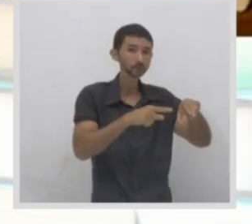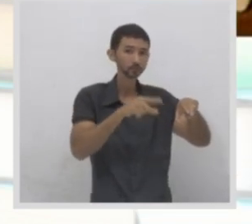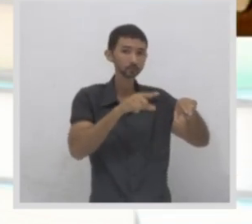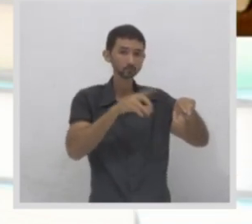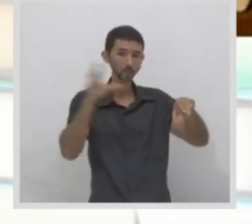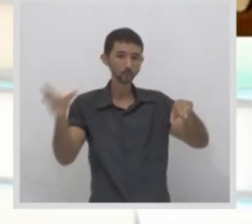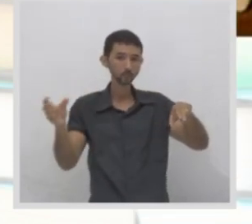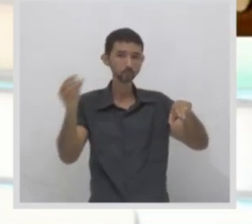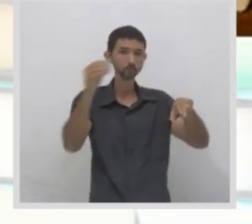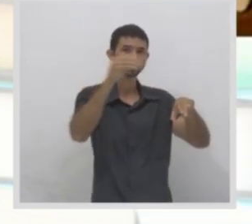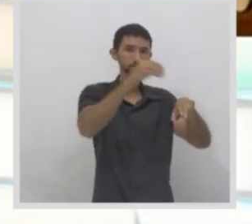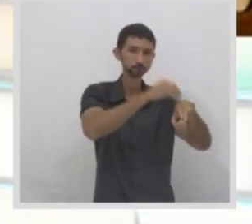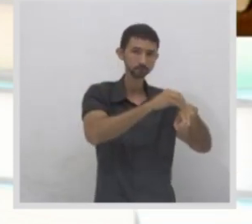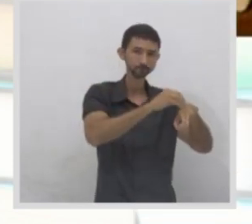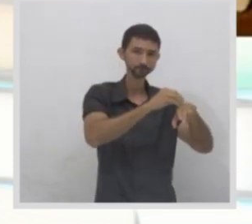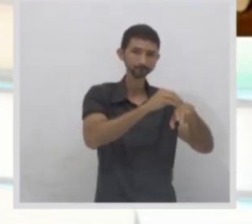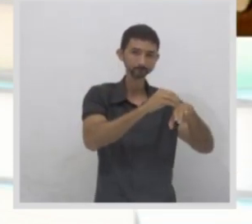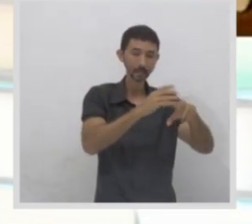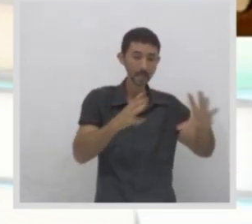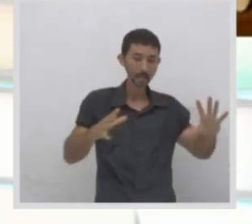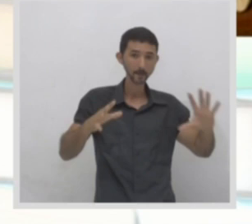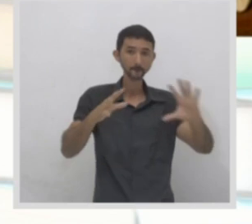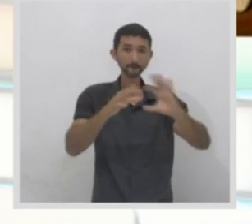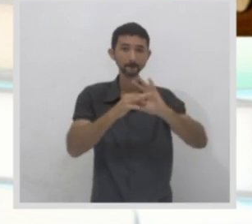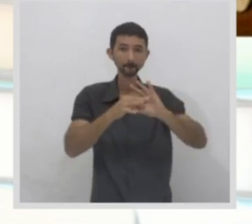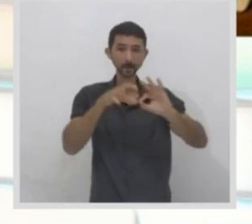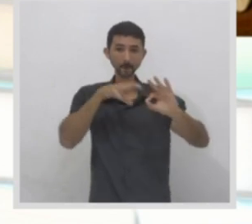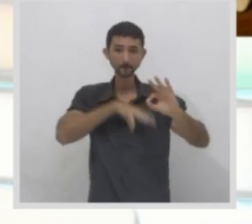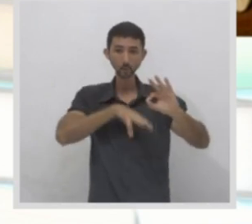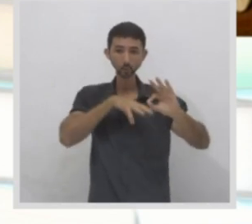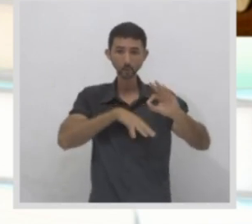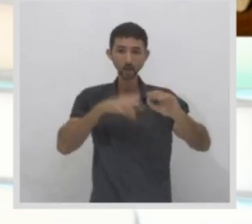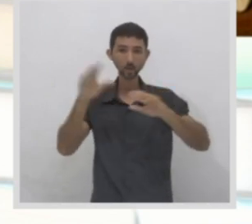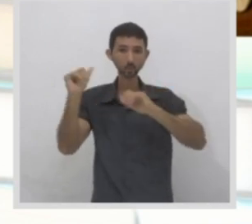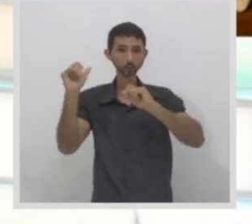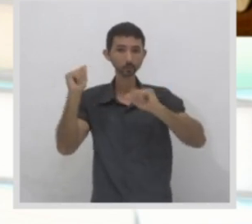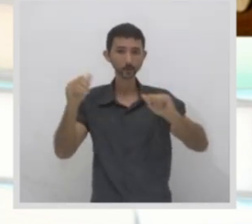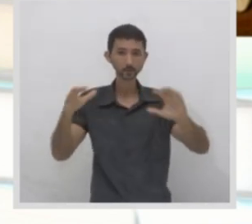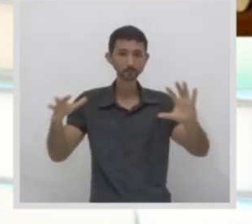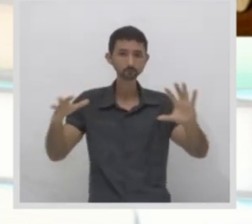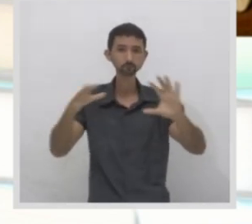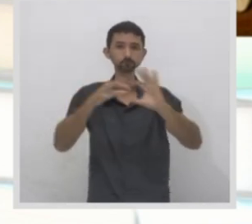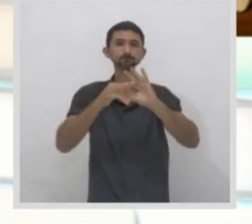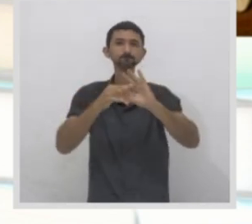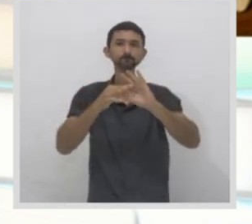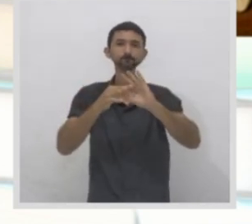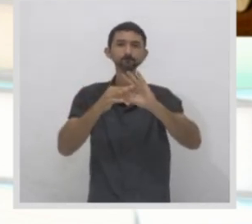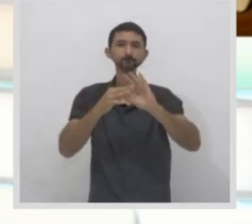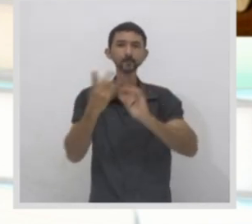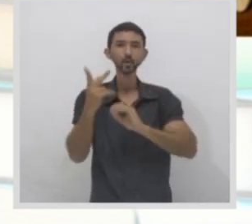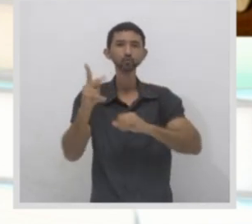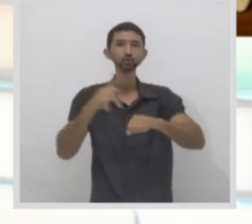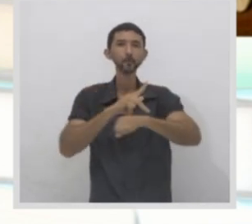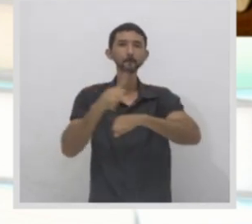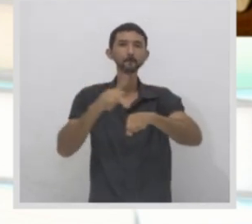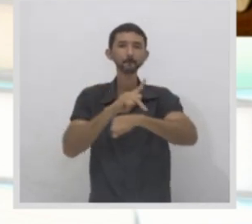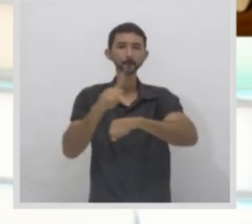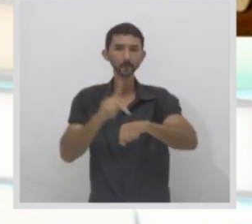unir essas duas coroas. Ora, se as duas metrópoles se uniram, as